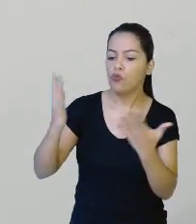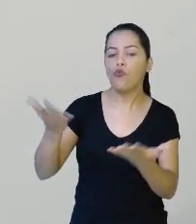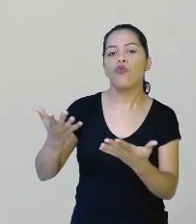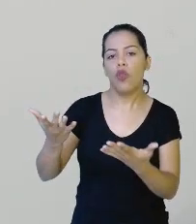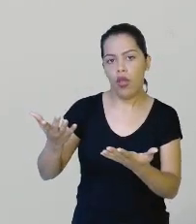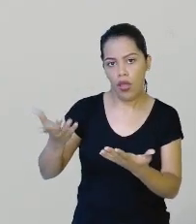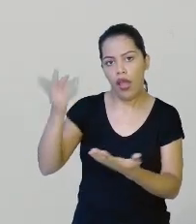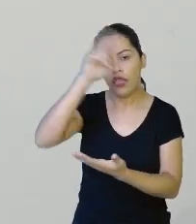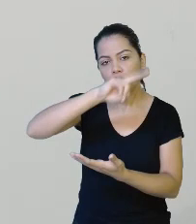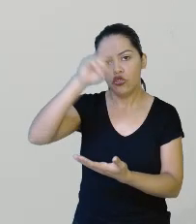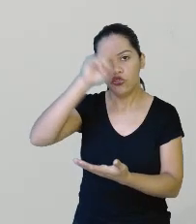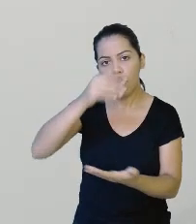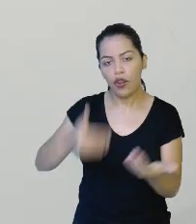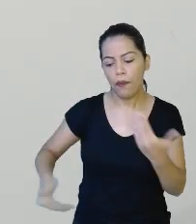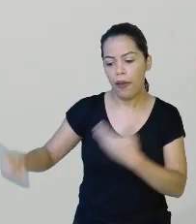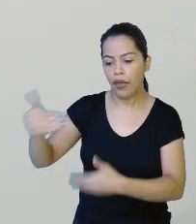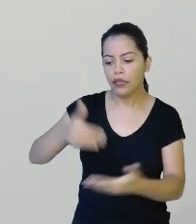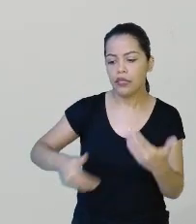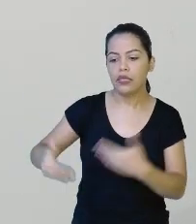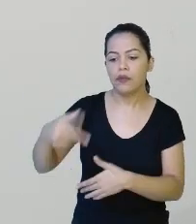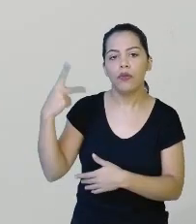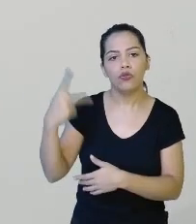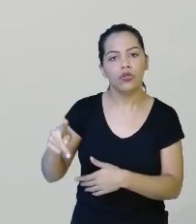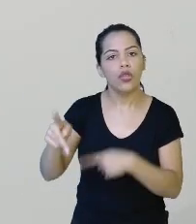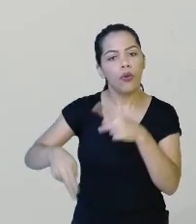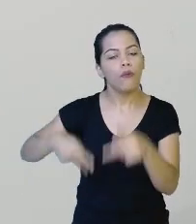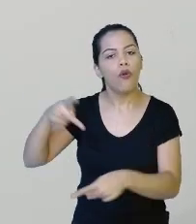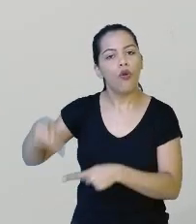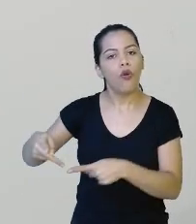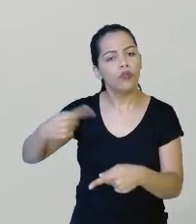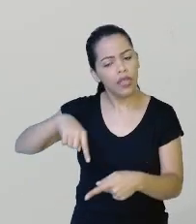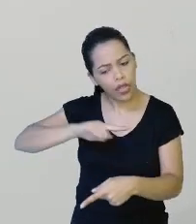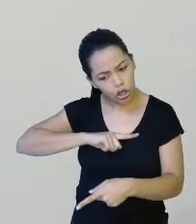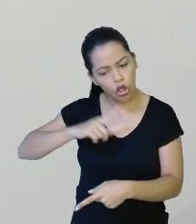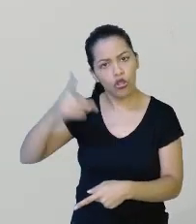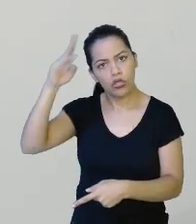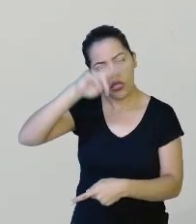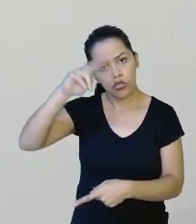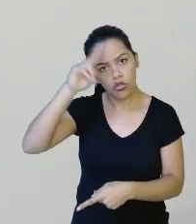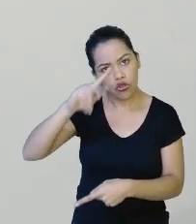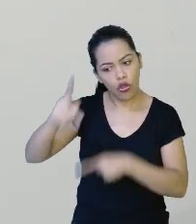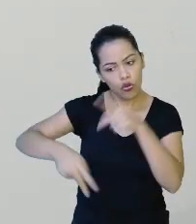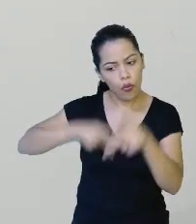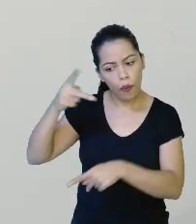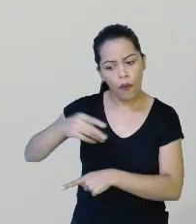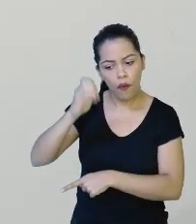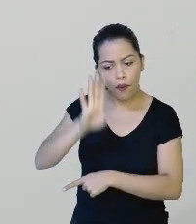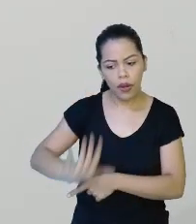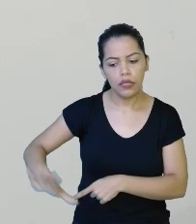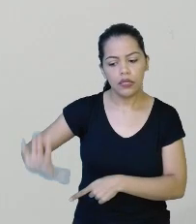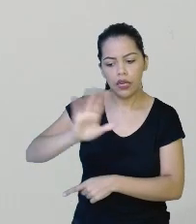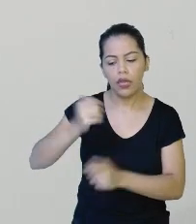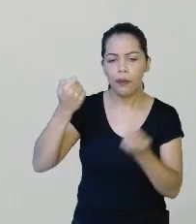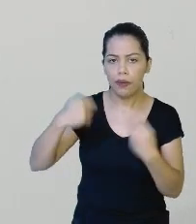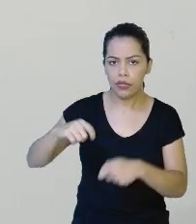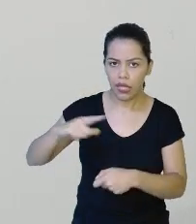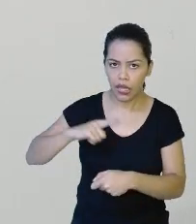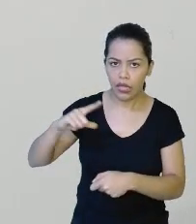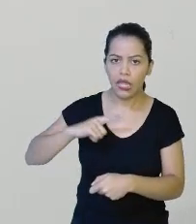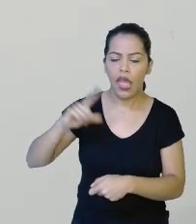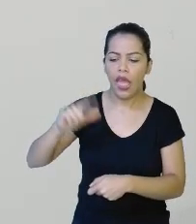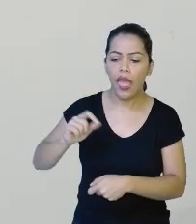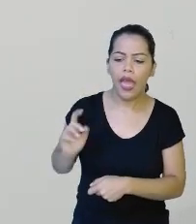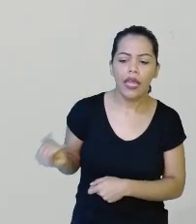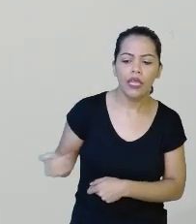seja, da história do povo brasileiro, da nossa história. Então, é importante que essas terras sejam demarcadas, é